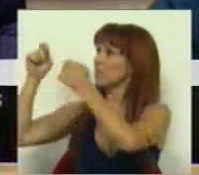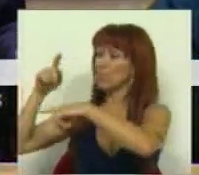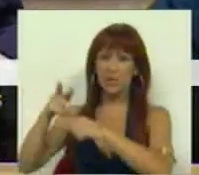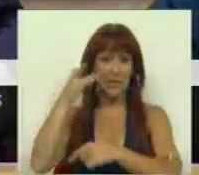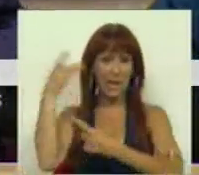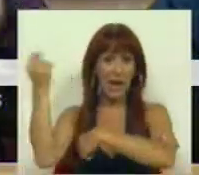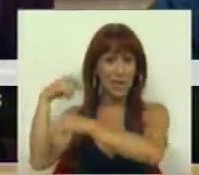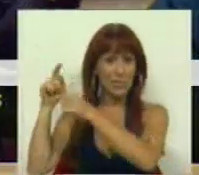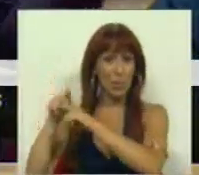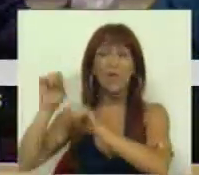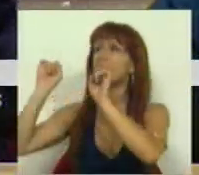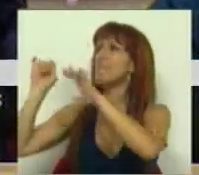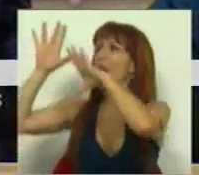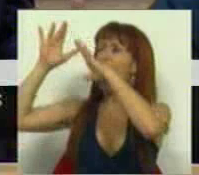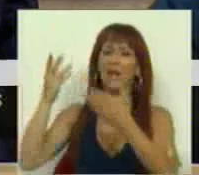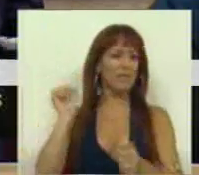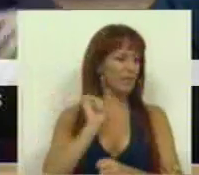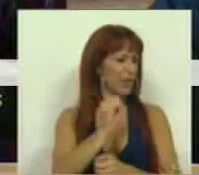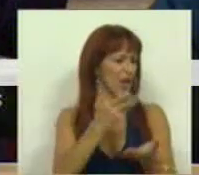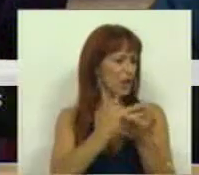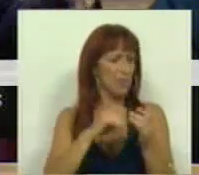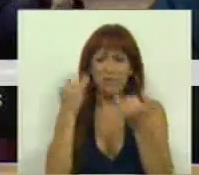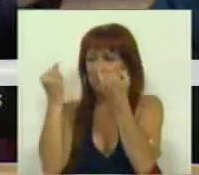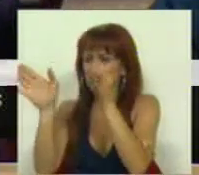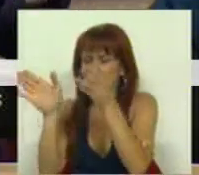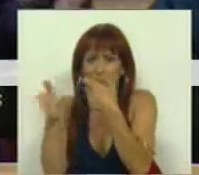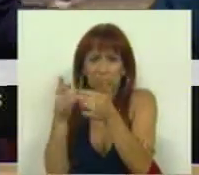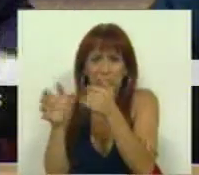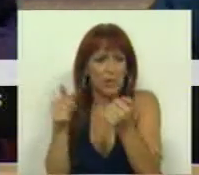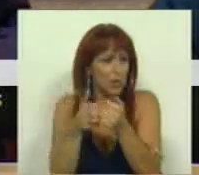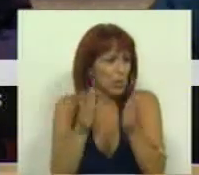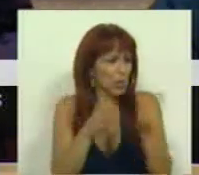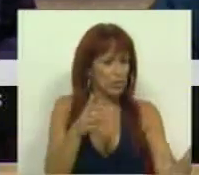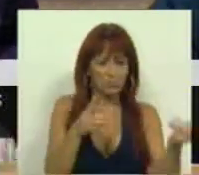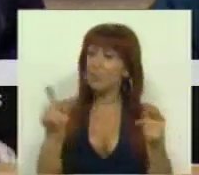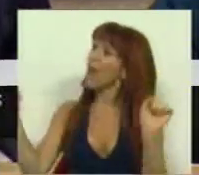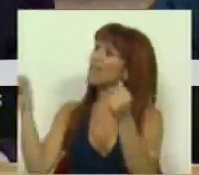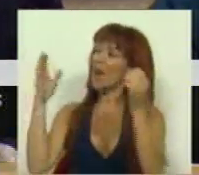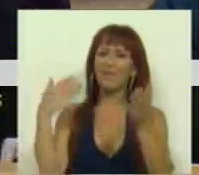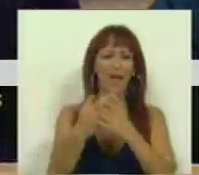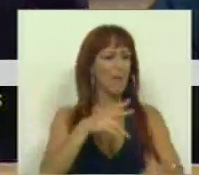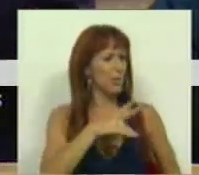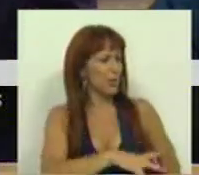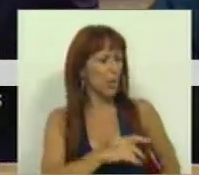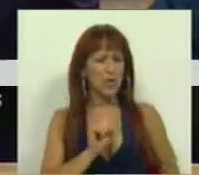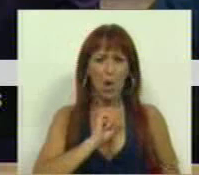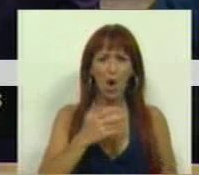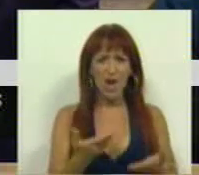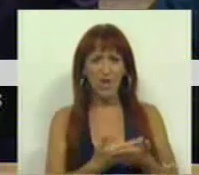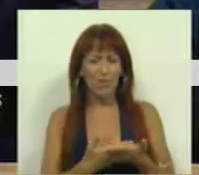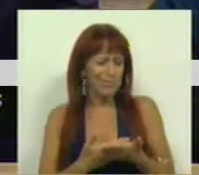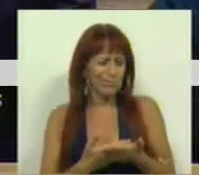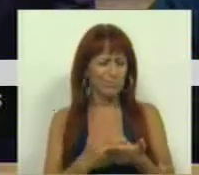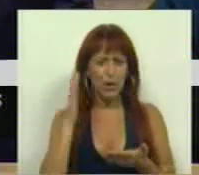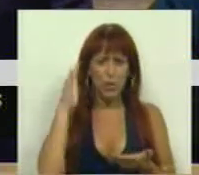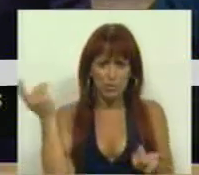que as exportações não serão um milagre da economia que independentemente de tudo o resto vão salvar o país ou a nossa economia